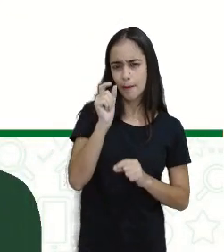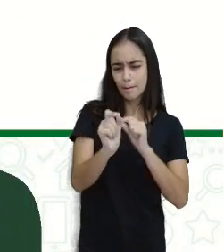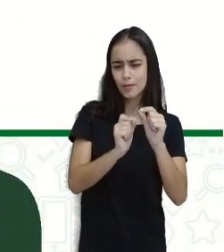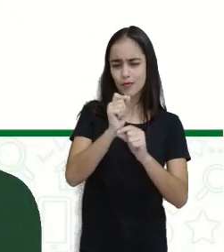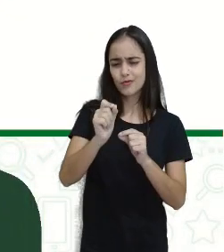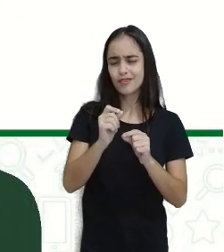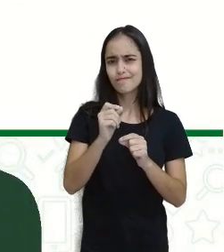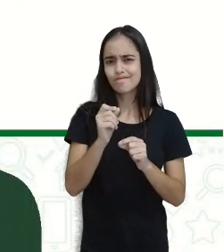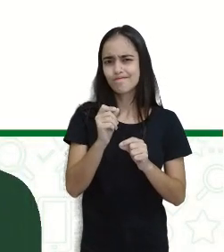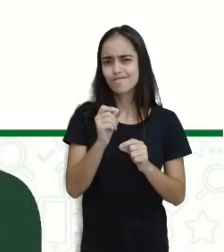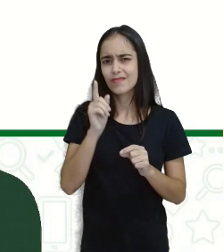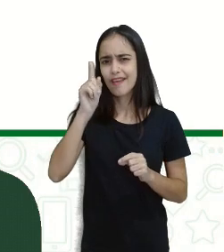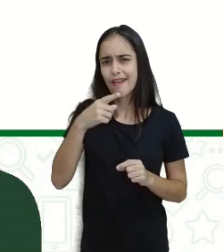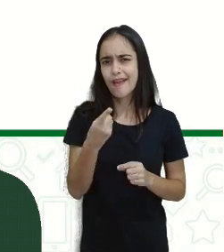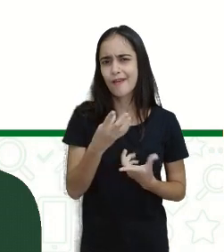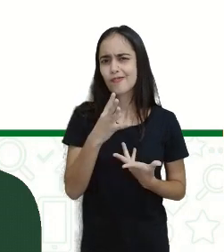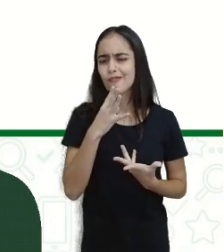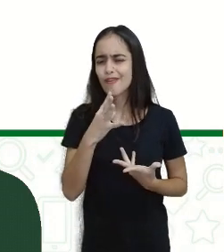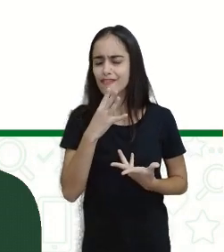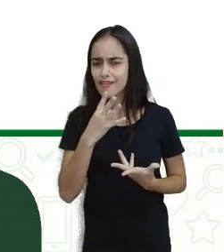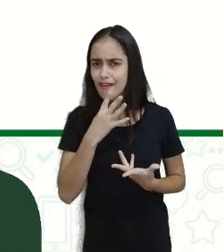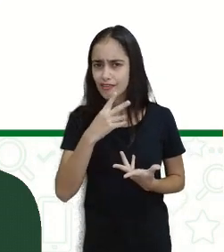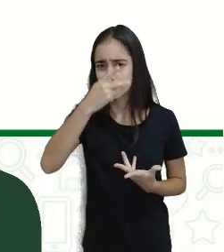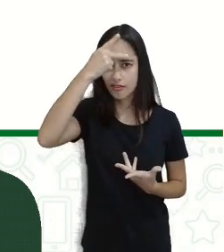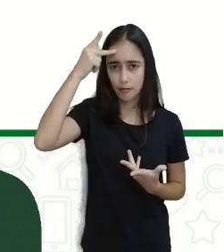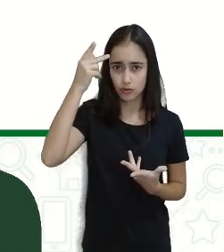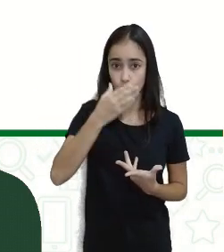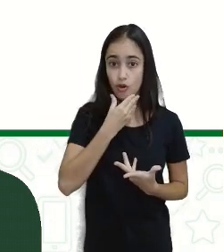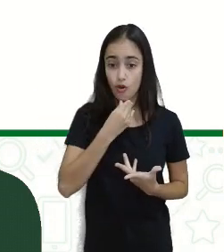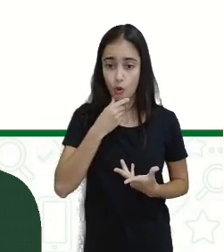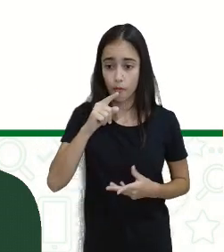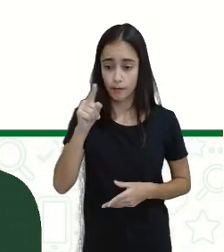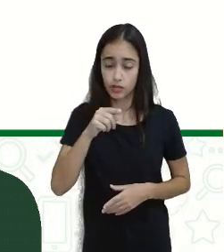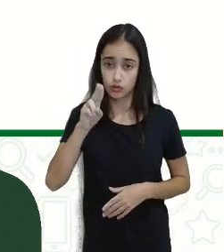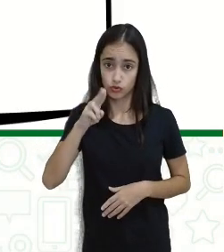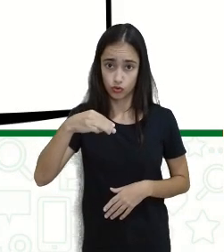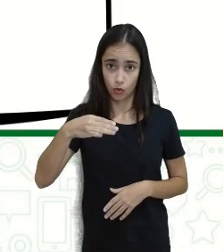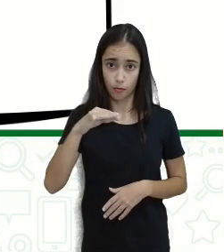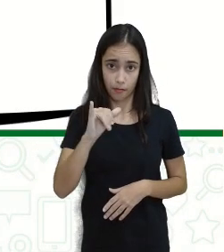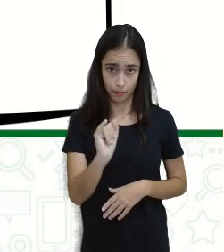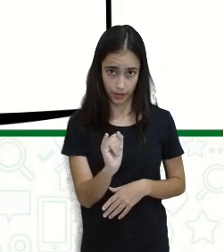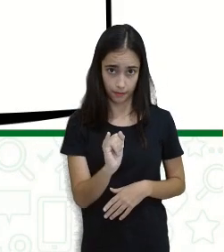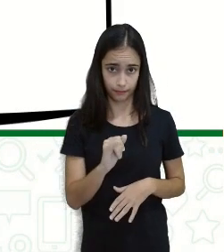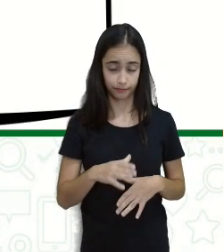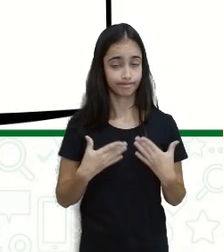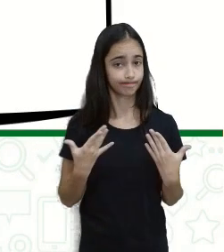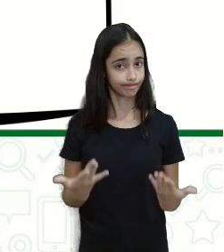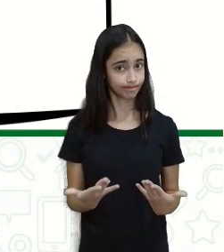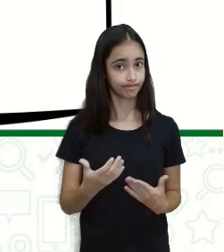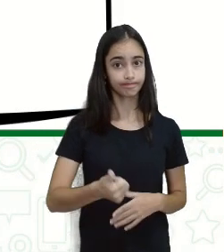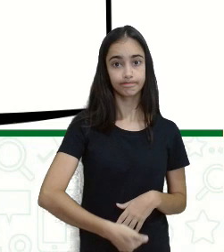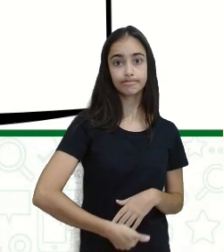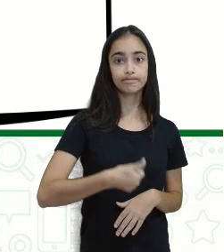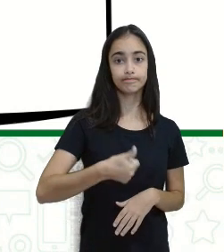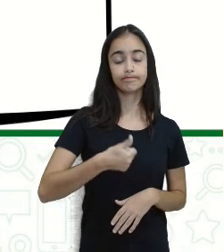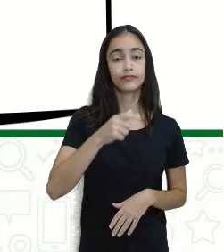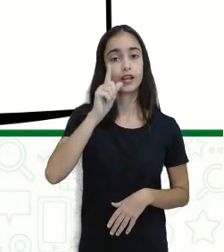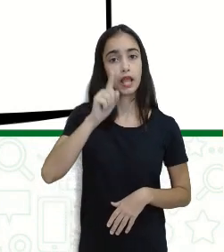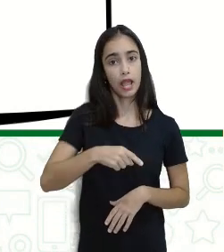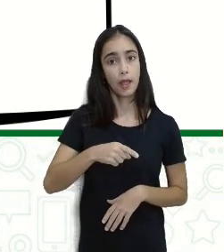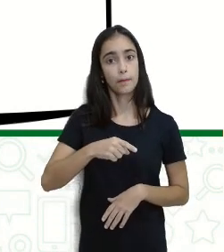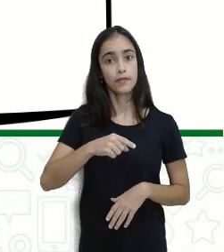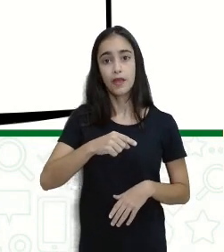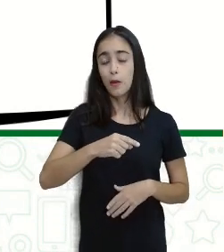vai resumir um pouquinho o que é que o vídeo nos mostrou sobre a história de Zumbi dos Palmares. Primeira coisa, Zumbi foi um dos